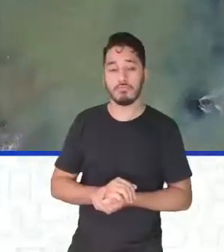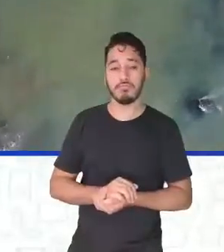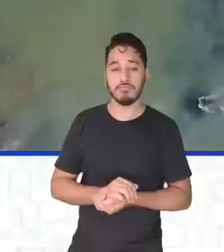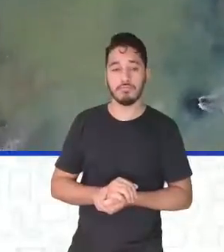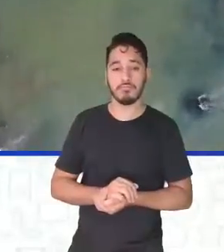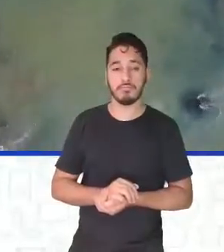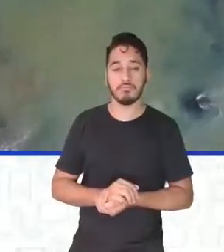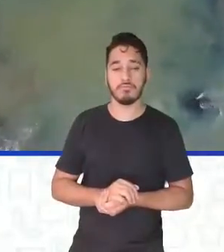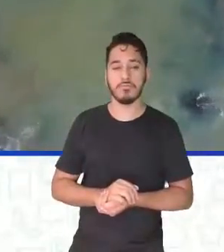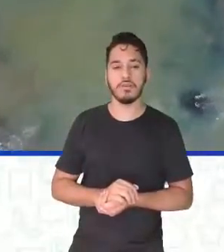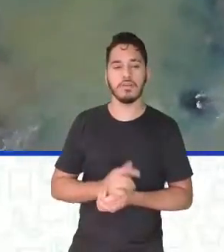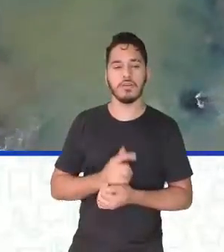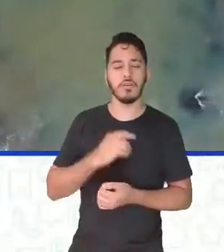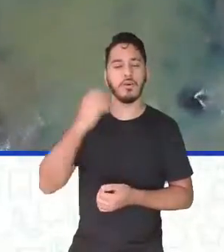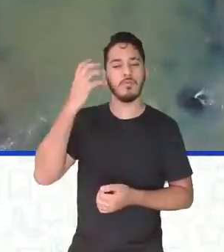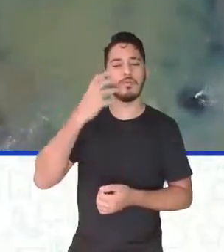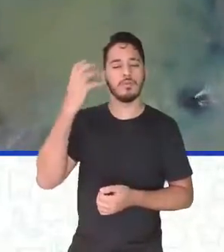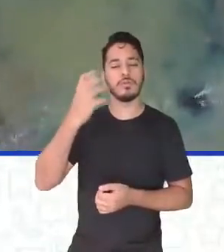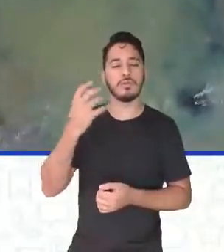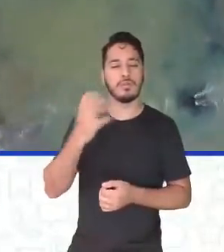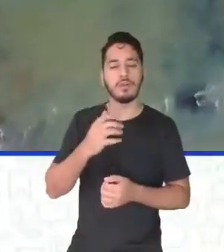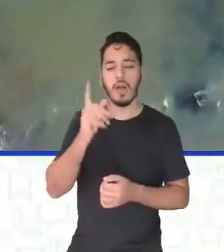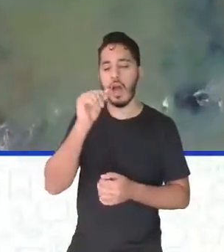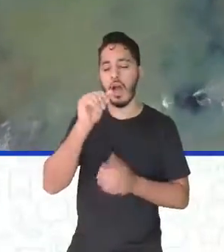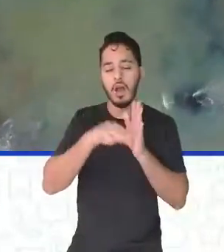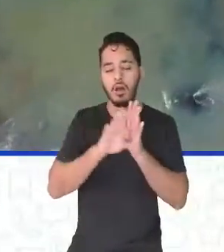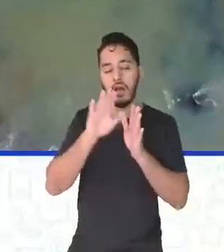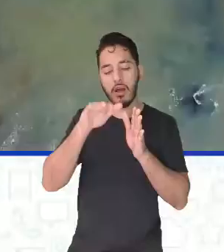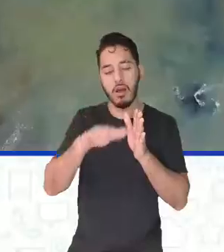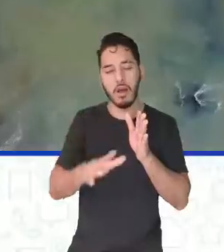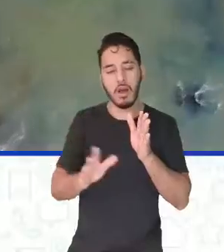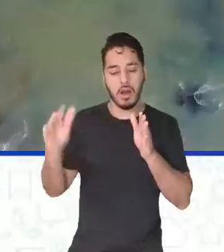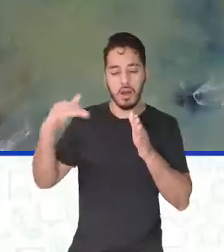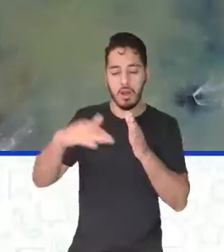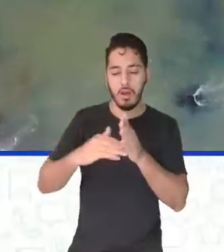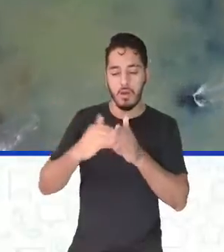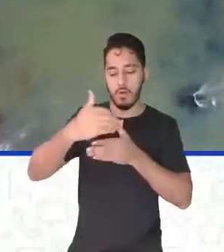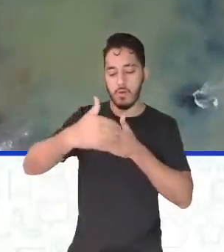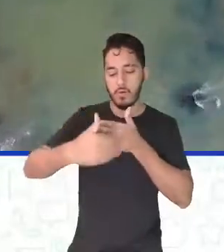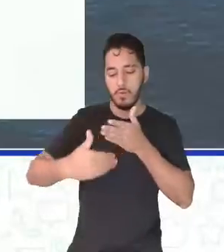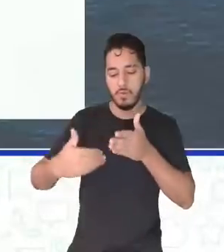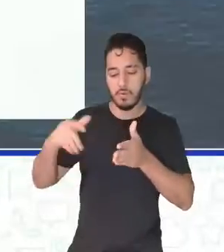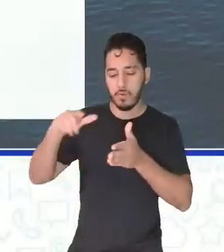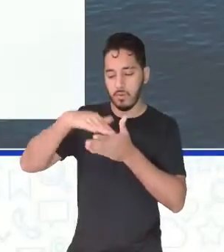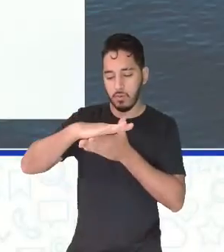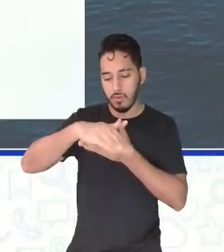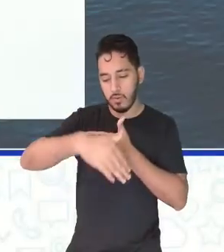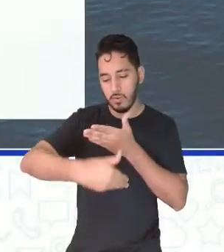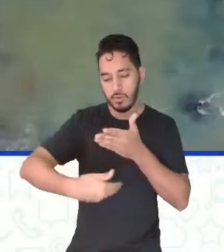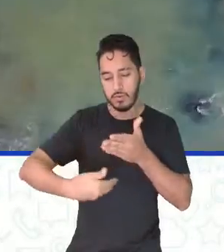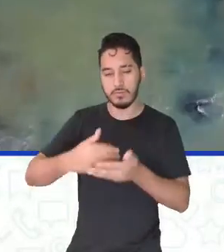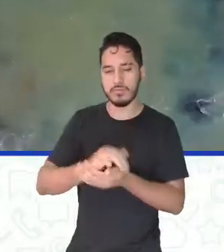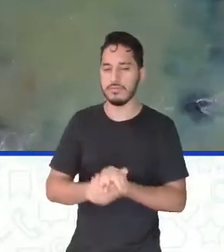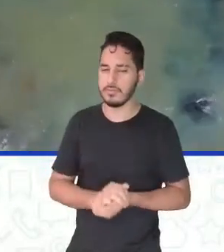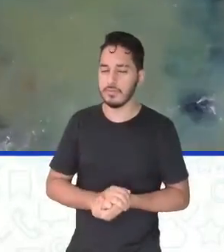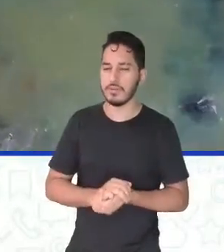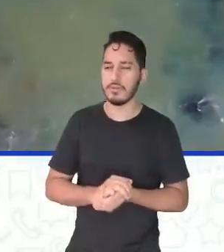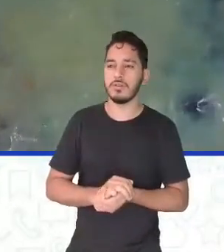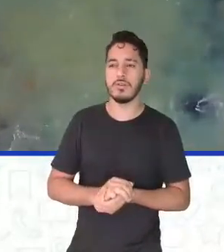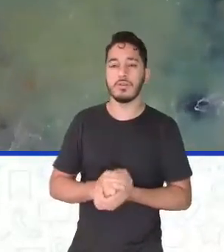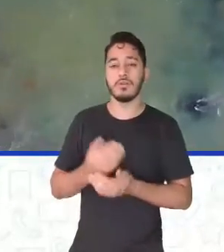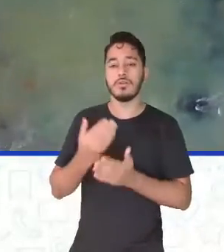Né? Águas que movem moinhos. Nananana, tá isso aí, né? Então, pessoal, vê, a gente vem estudando,